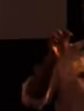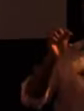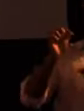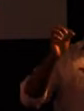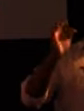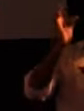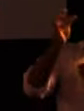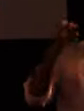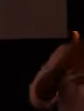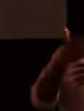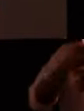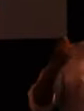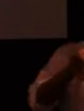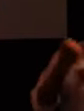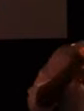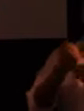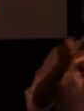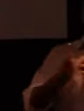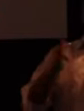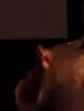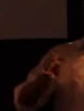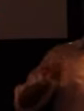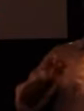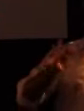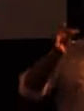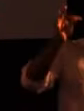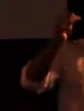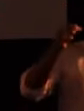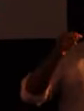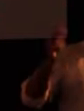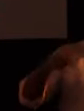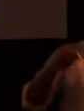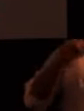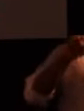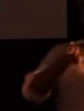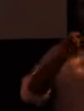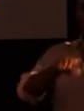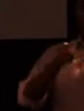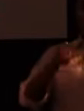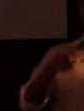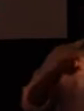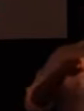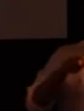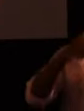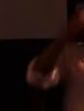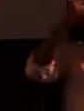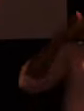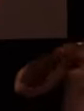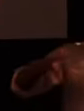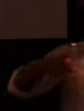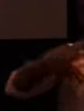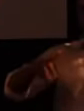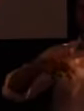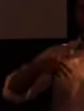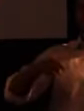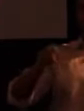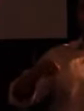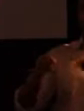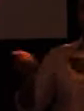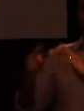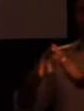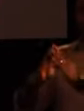ampliação dessas infraestruturas viárias, né, de passeios e de calçadas, e que também pode ser uma